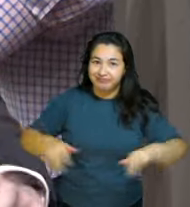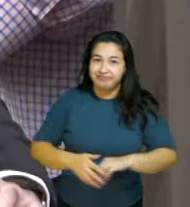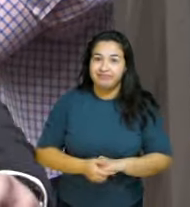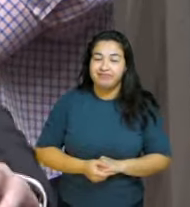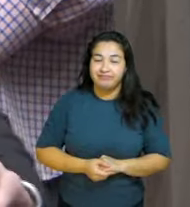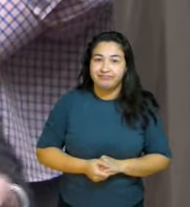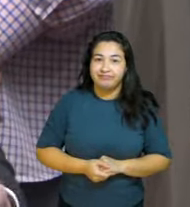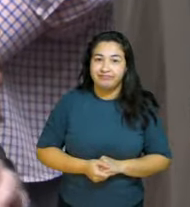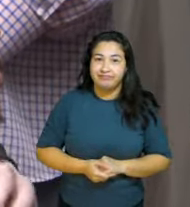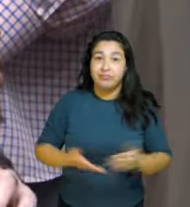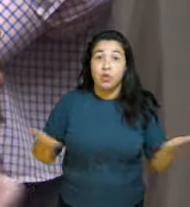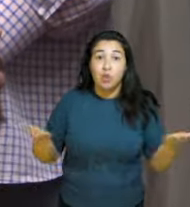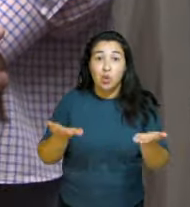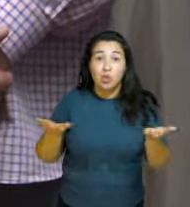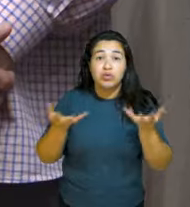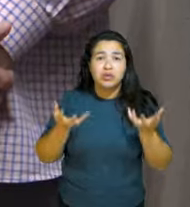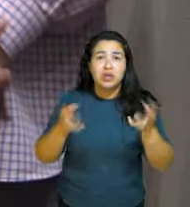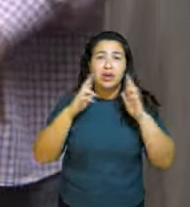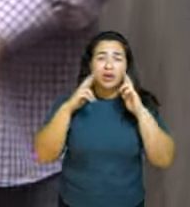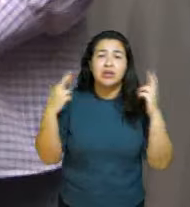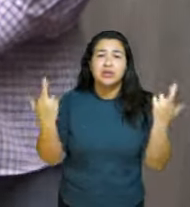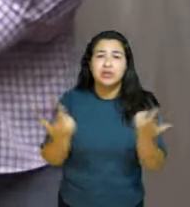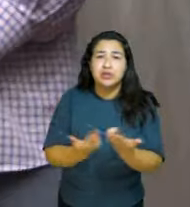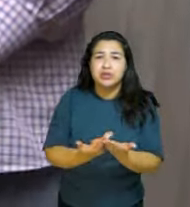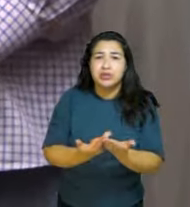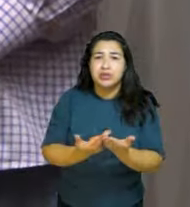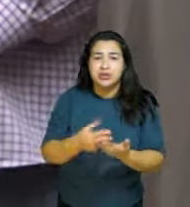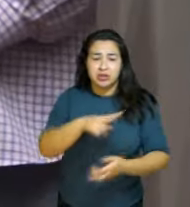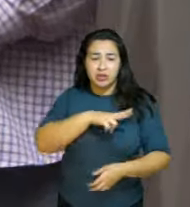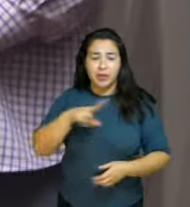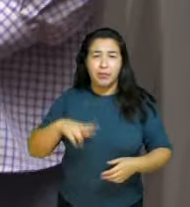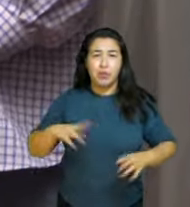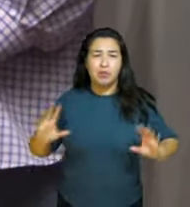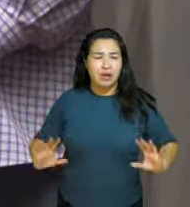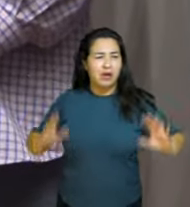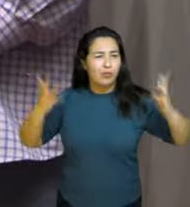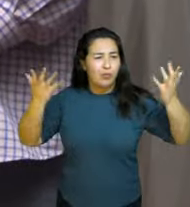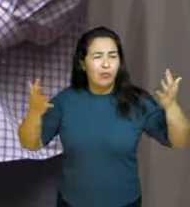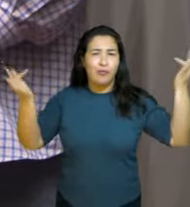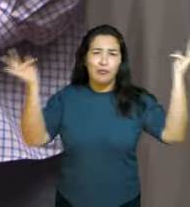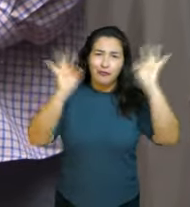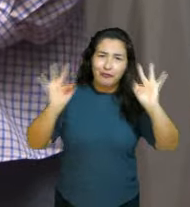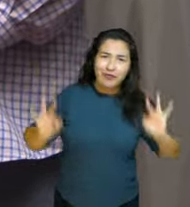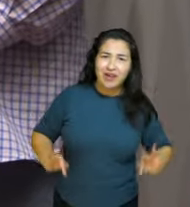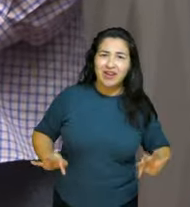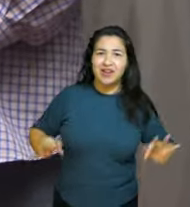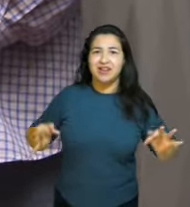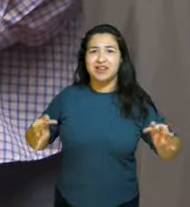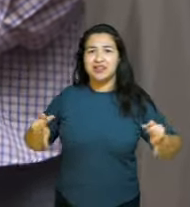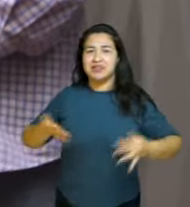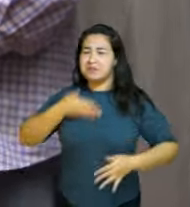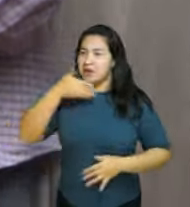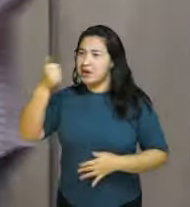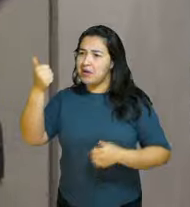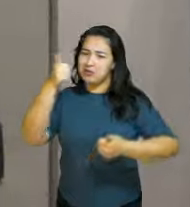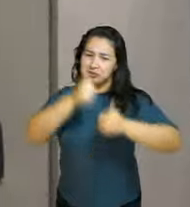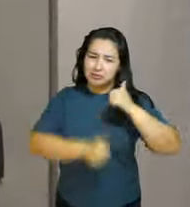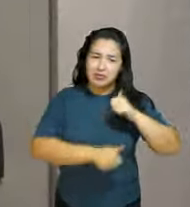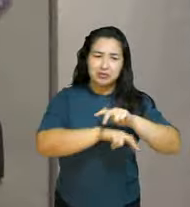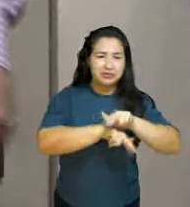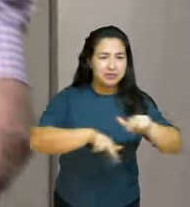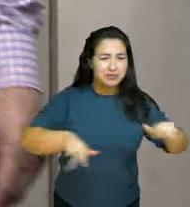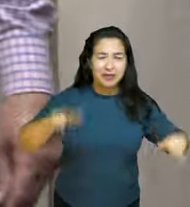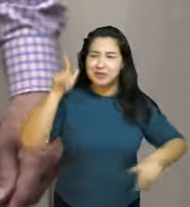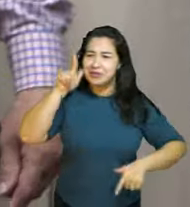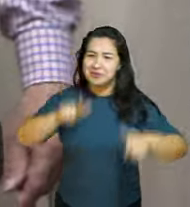gostaria eu de estar fazendo uma audiência pública para comemorarmos aumentos orçamentários no esporte, né, melhorias no esporte, as federações